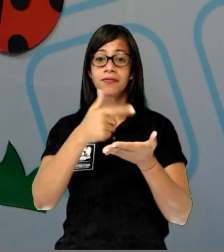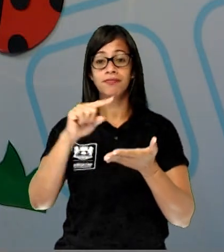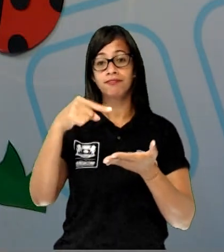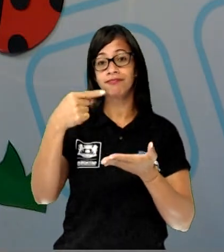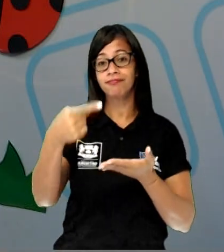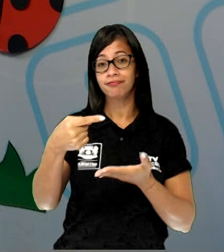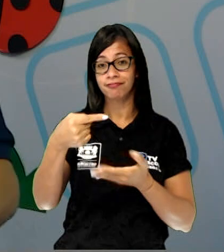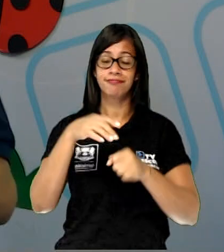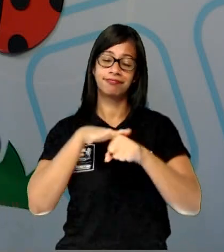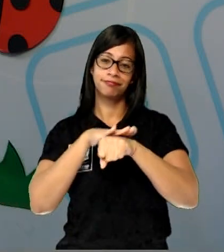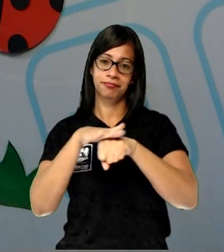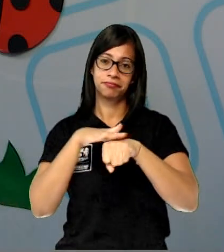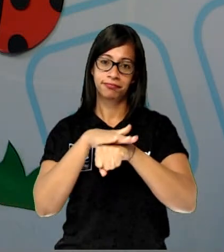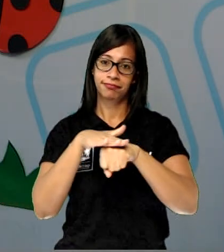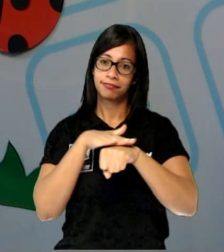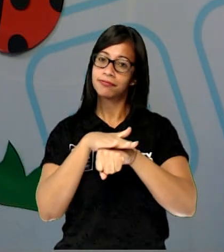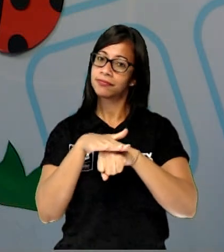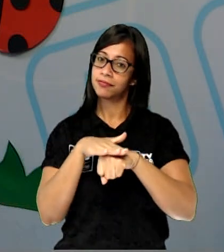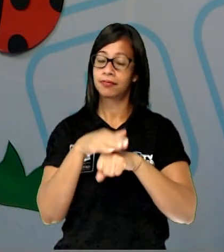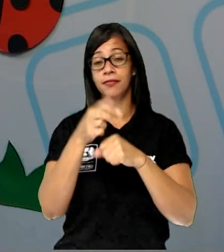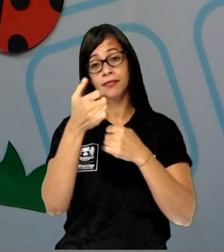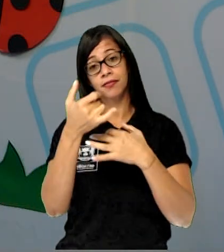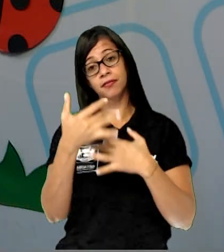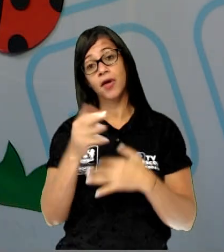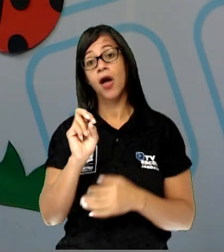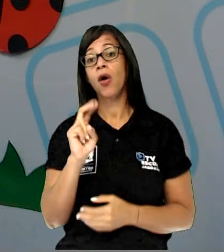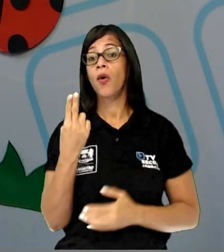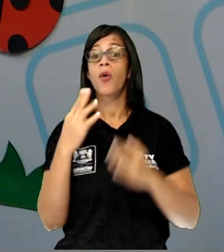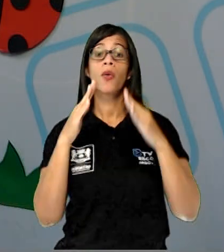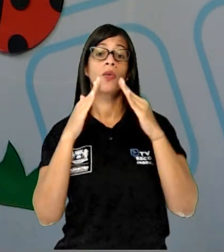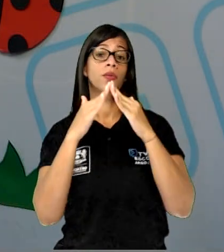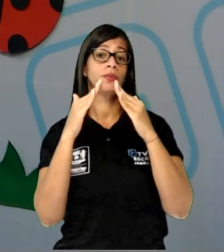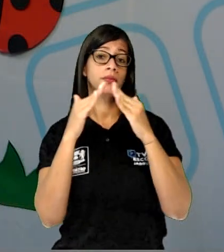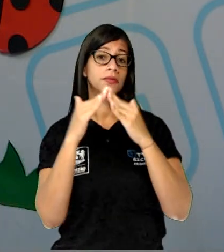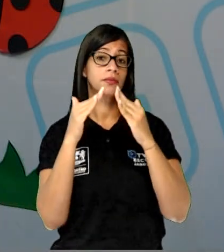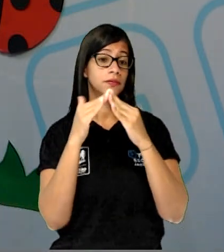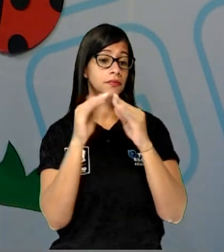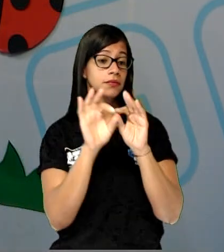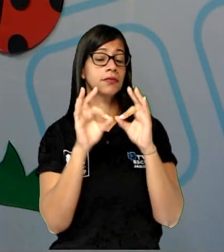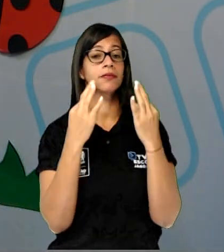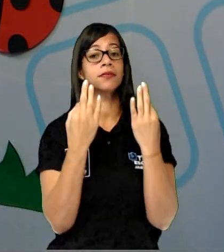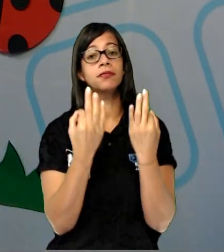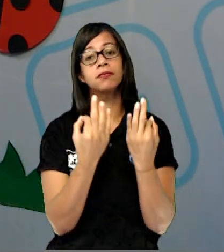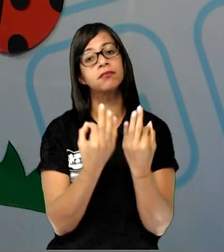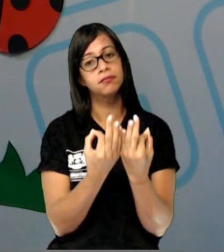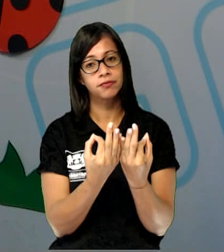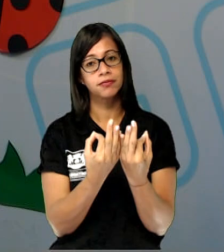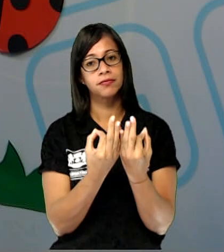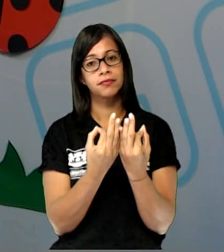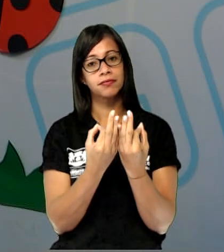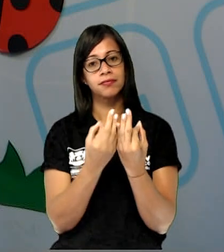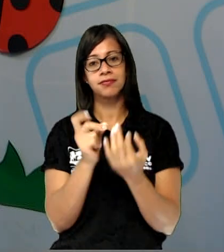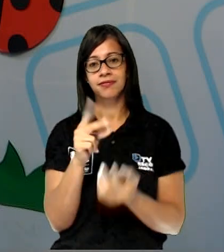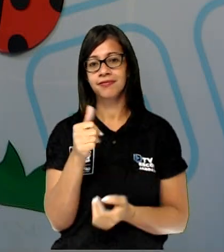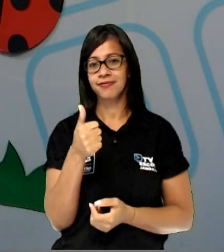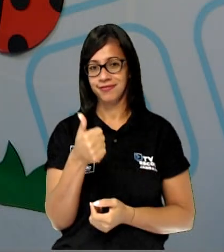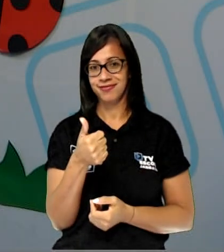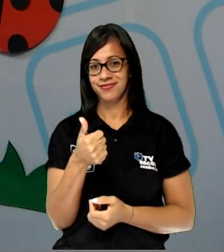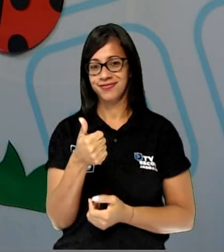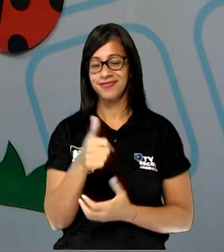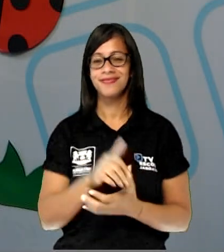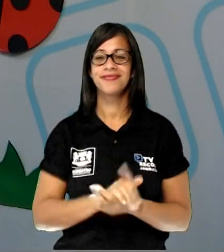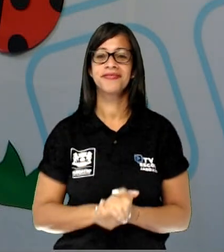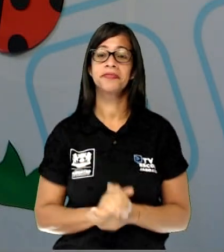conversa sobre isso. Ou você em casa, com um familiar ou algum adulto responsável. Combinado?